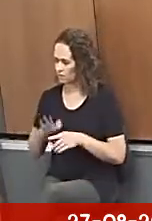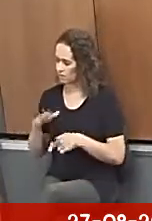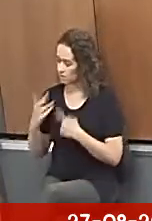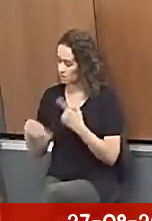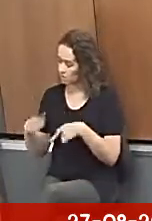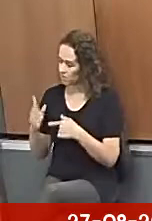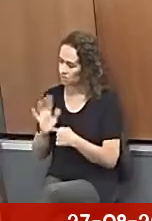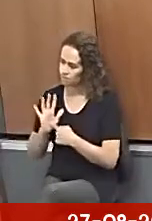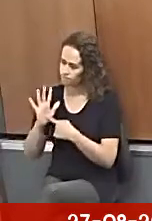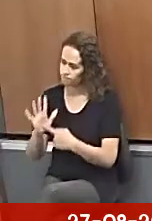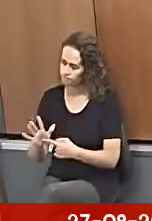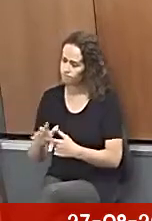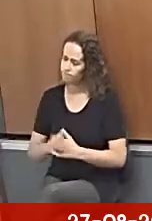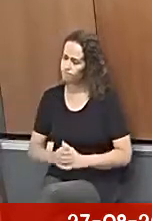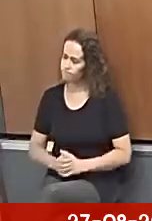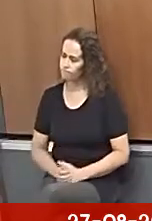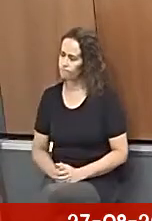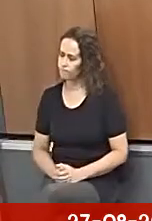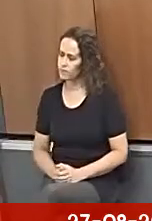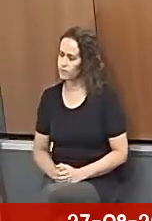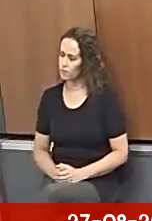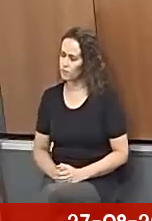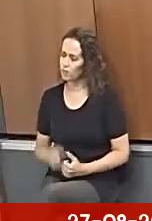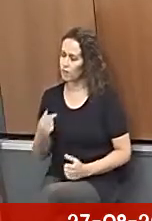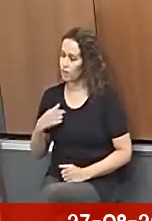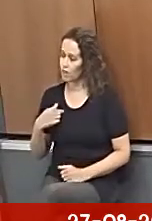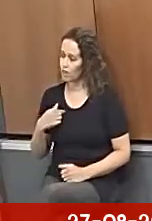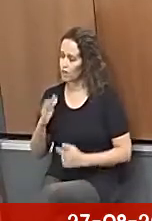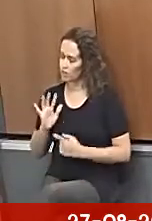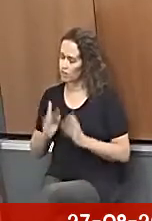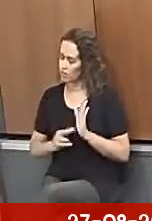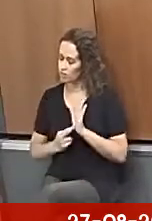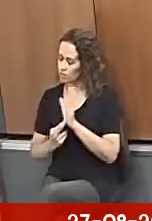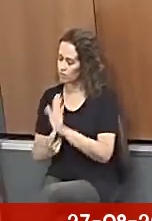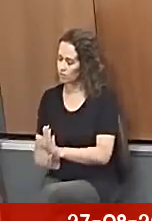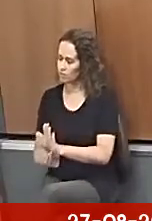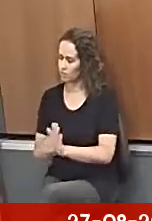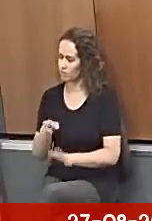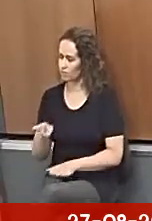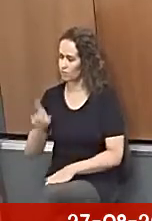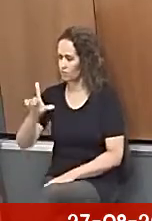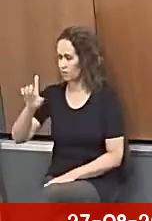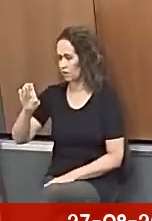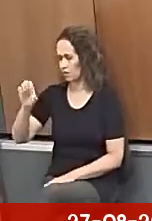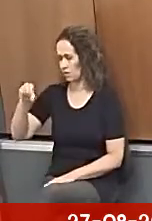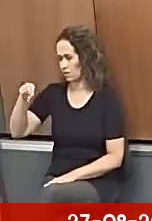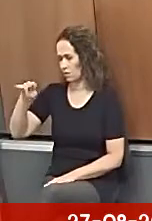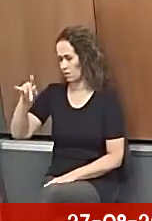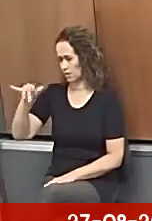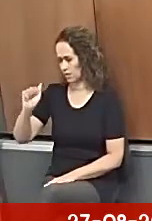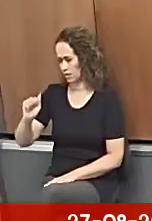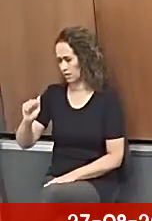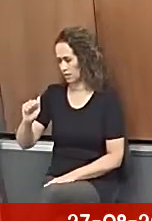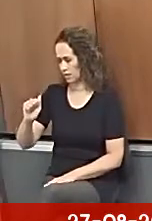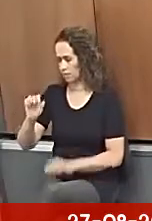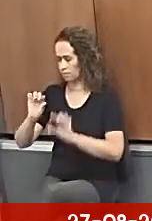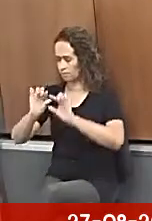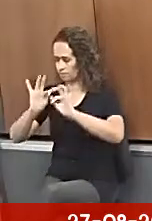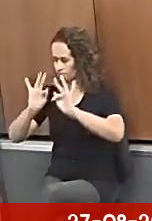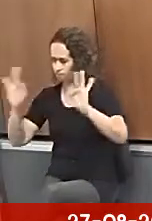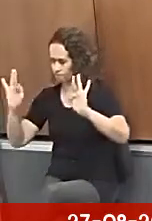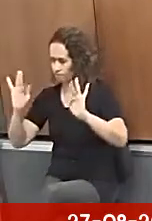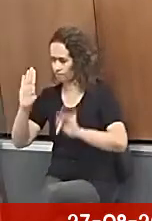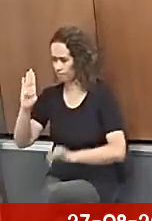eu indiquei o leônidas bisnetos a equipe da copa do brasil oficial onde eles fizeram um